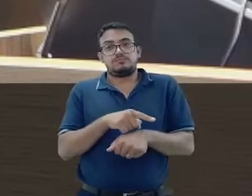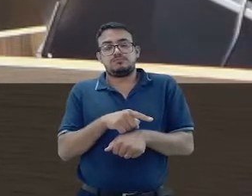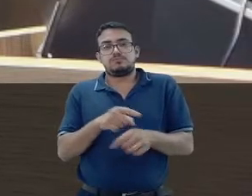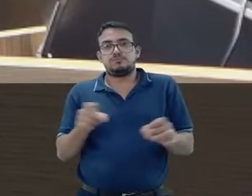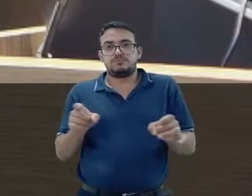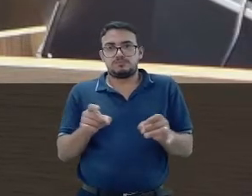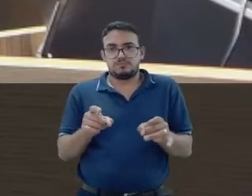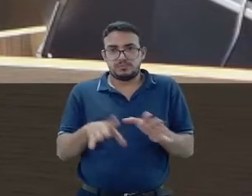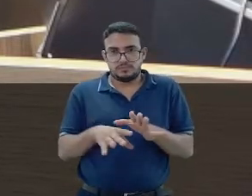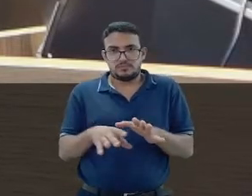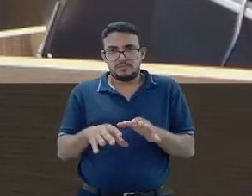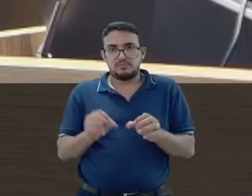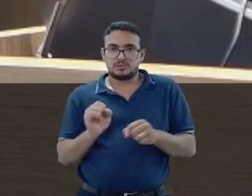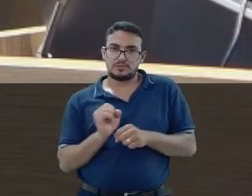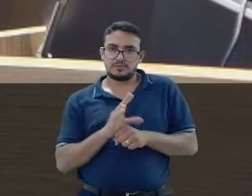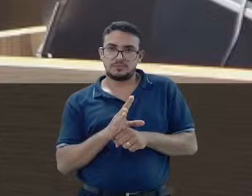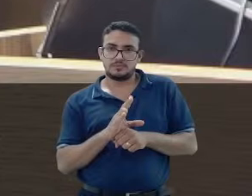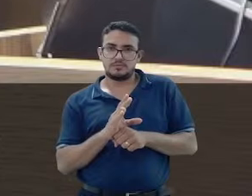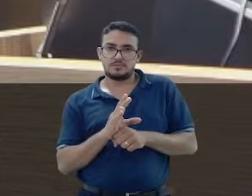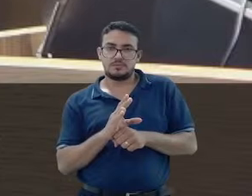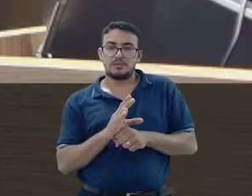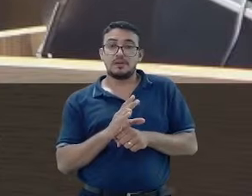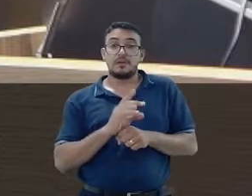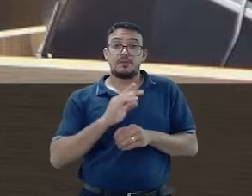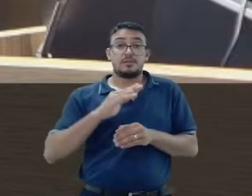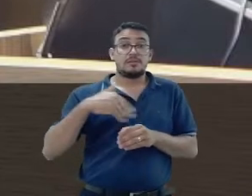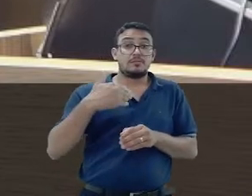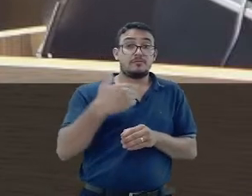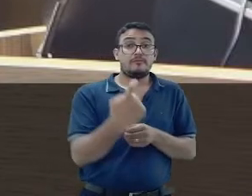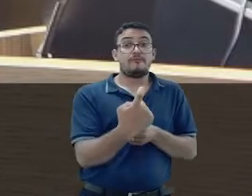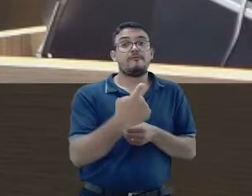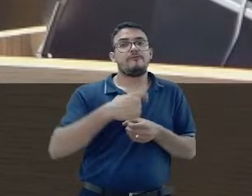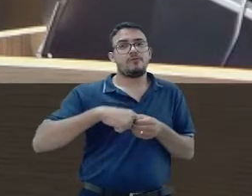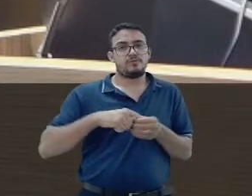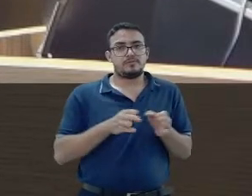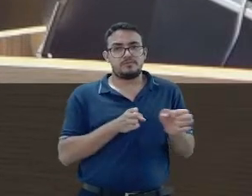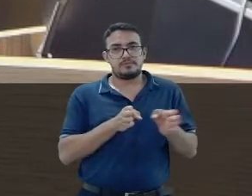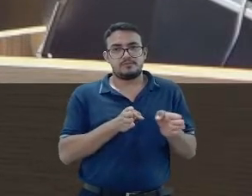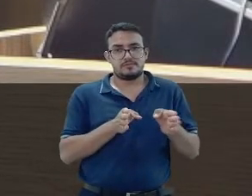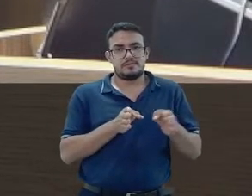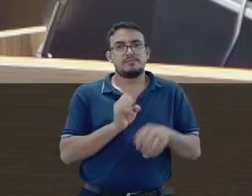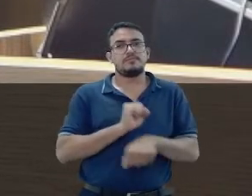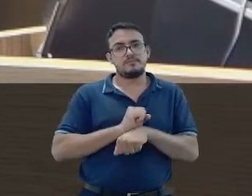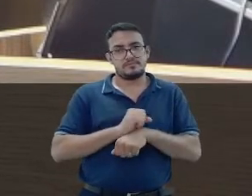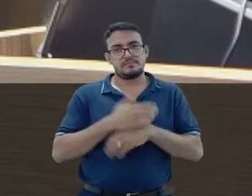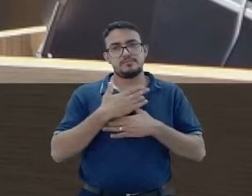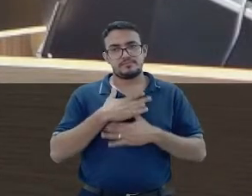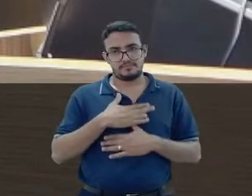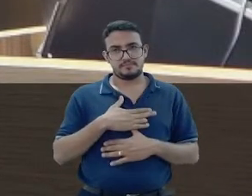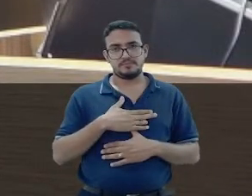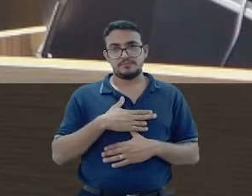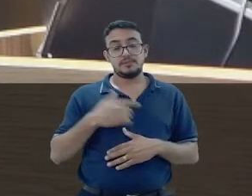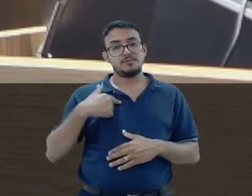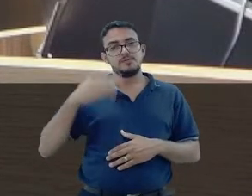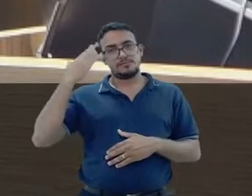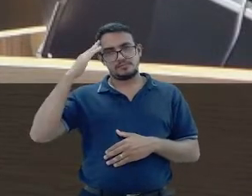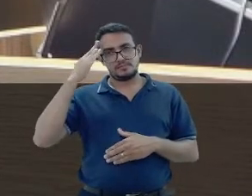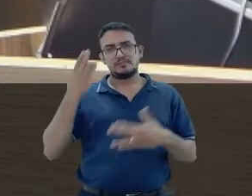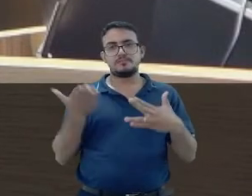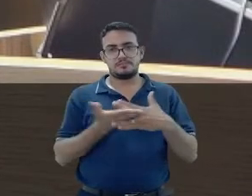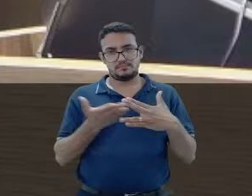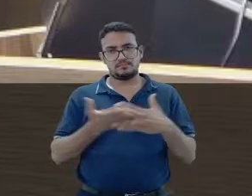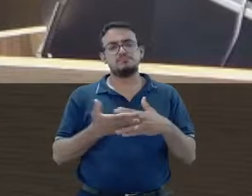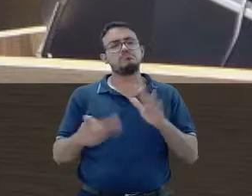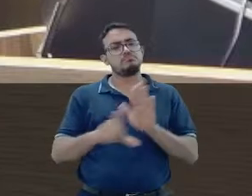retorno ao ambiente frio, fecha aspas, folhas 181. Assim, entendo observados os intervalos legais,